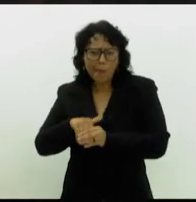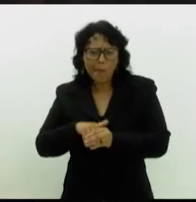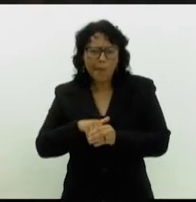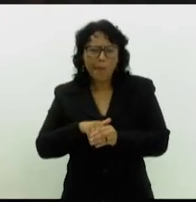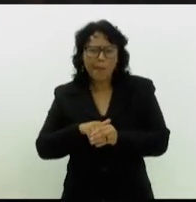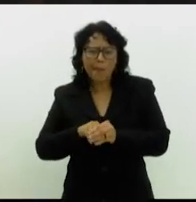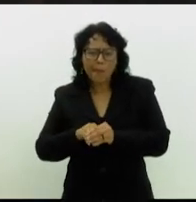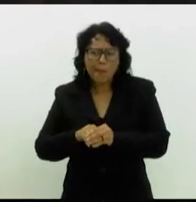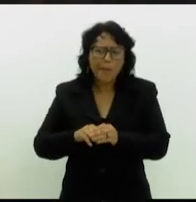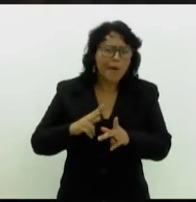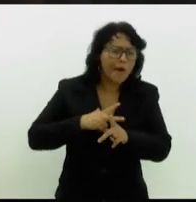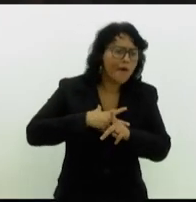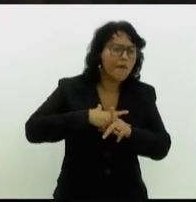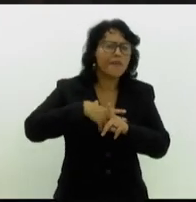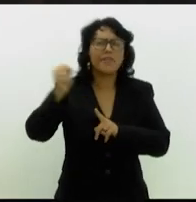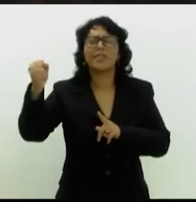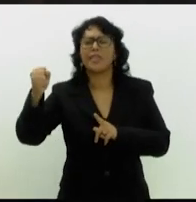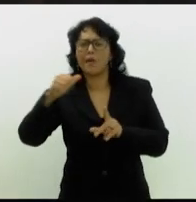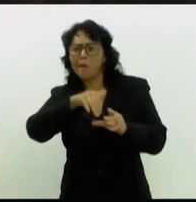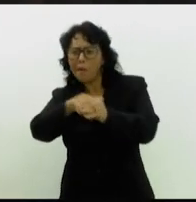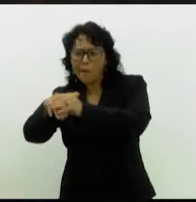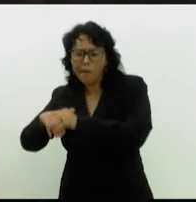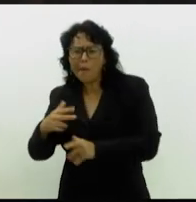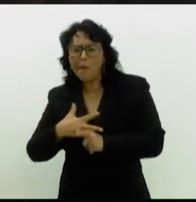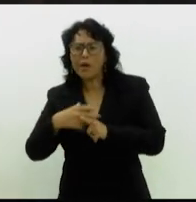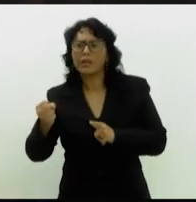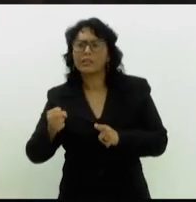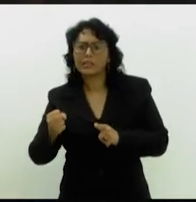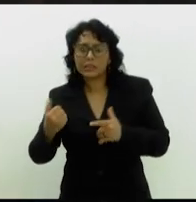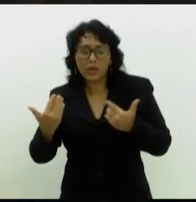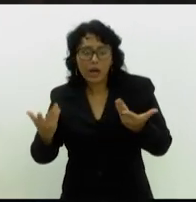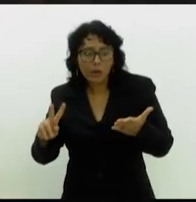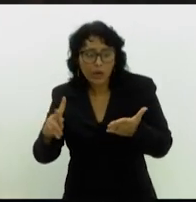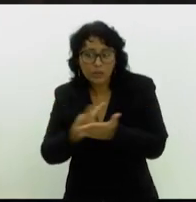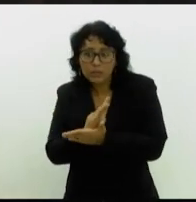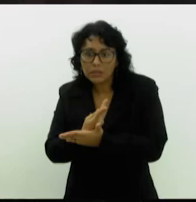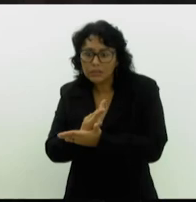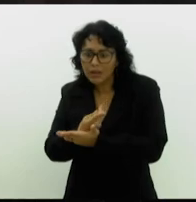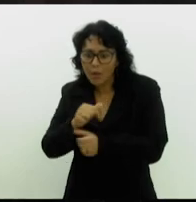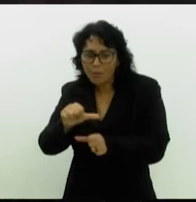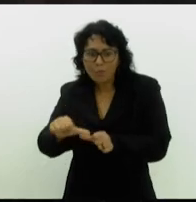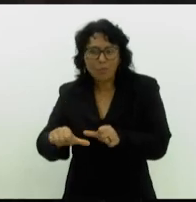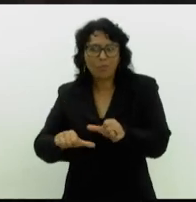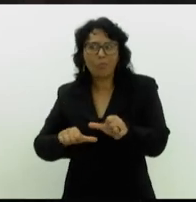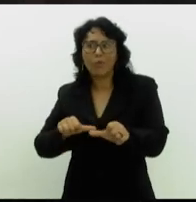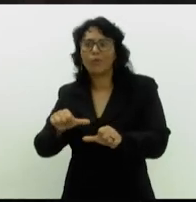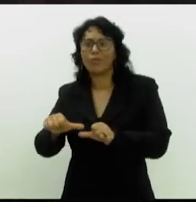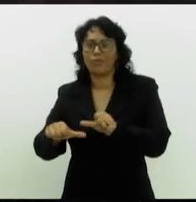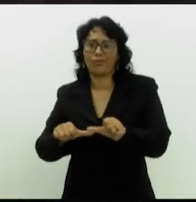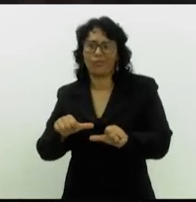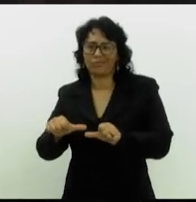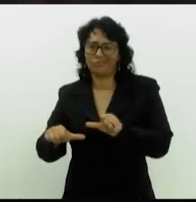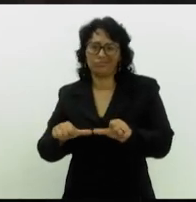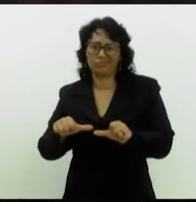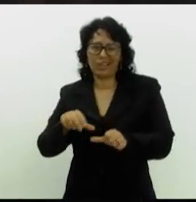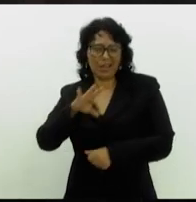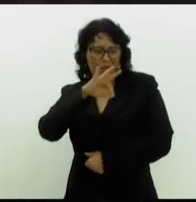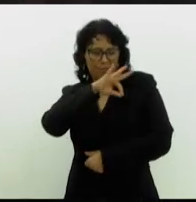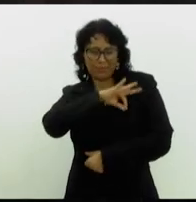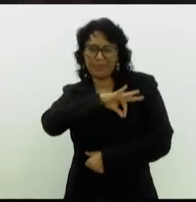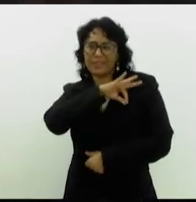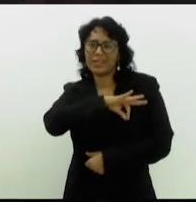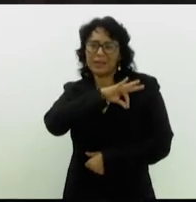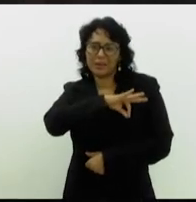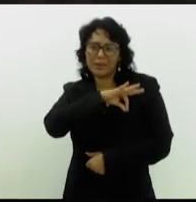turno um projeto de lei com todo mundo esqueceu para fazer a reposição salarial